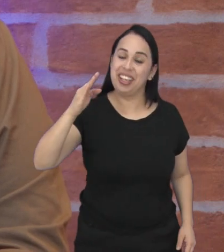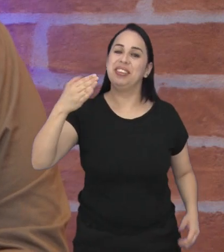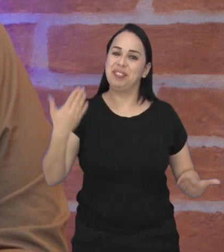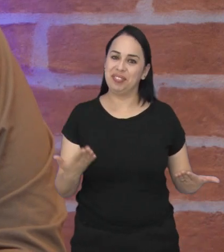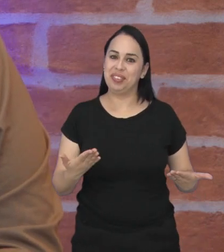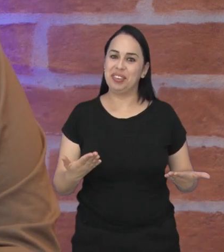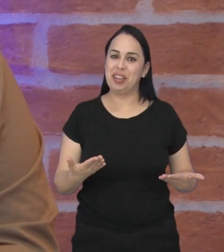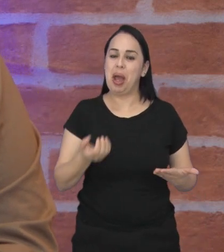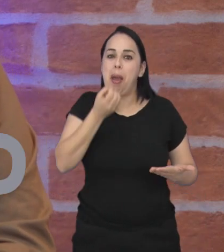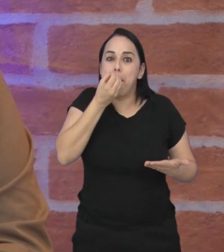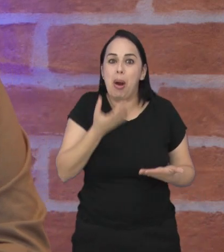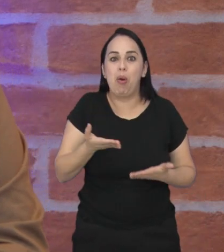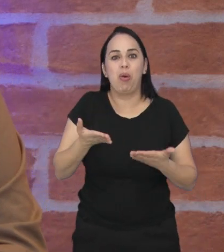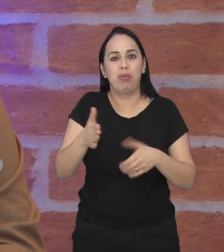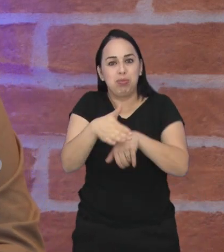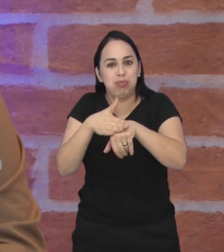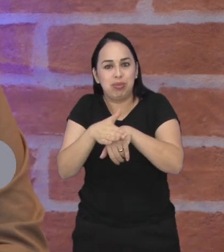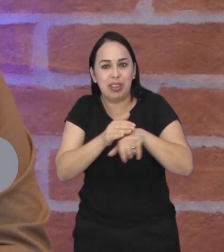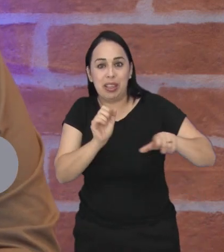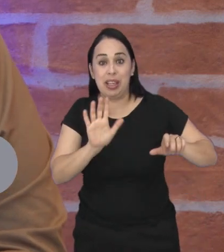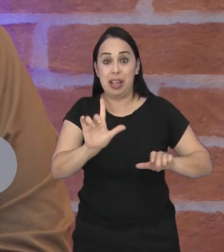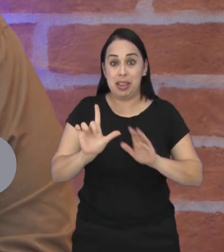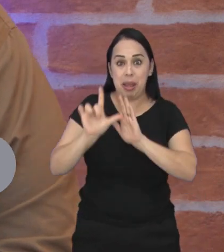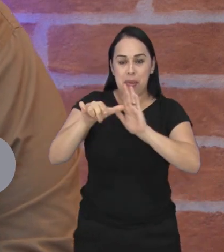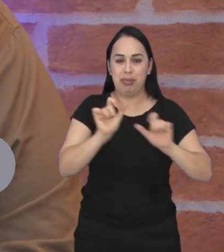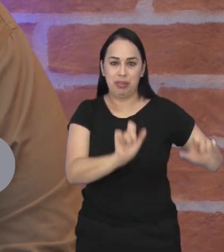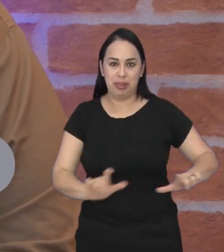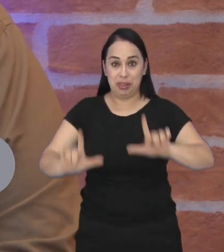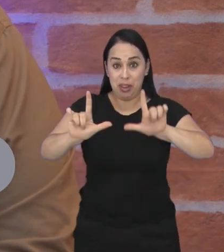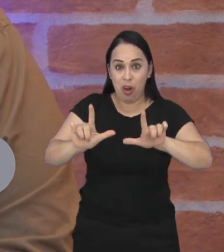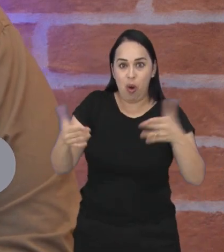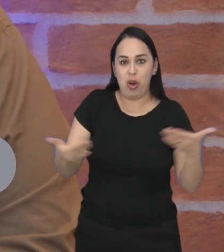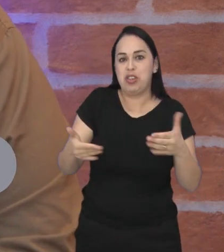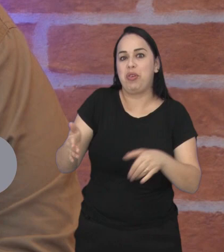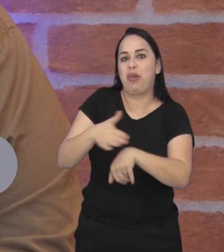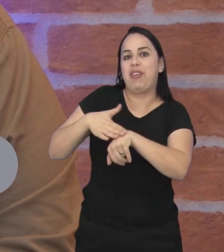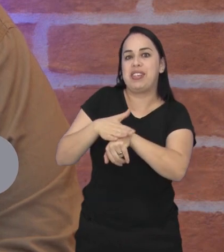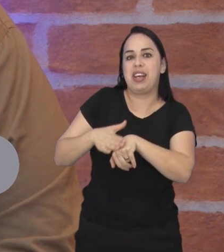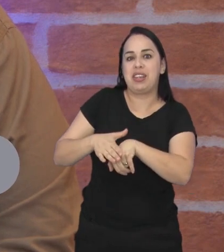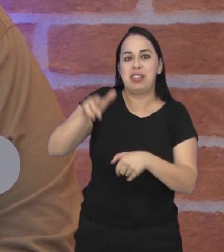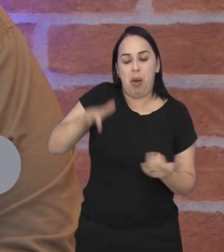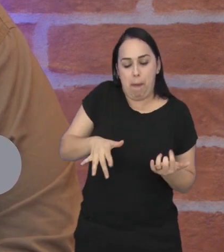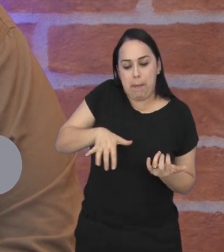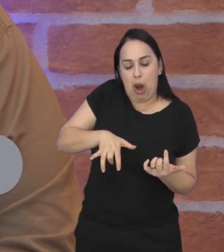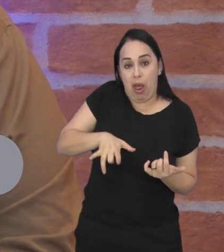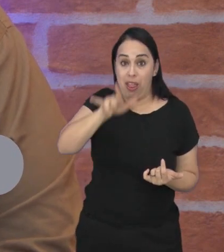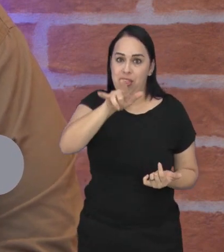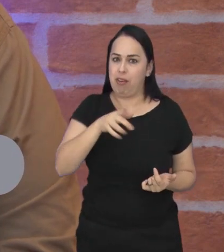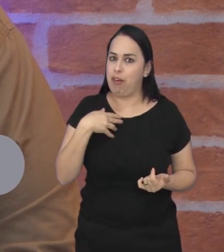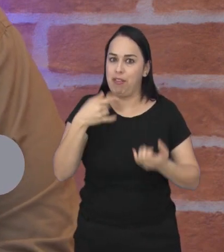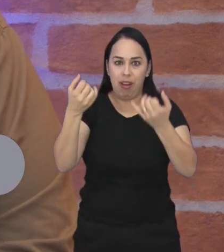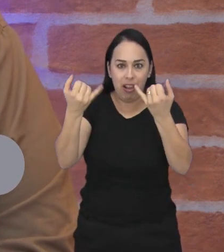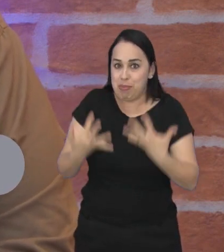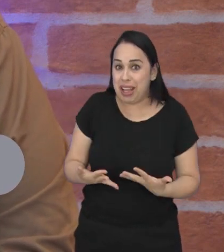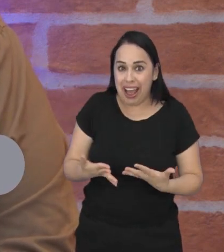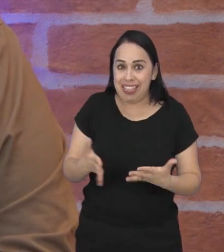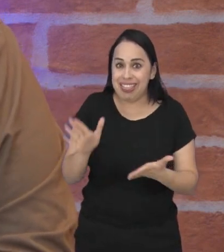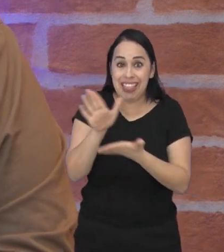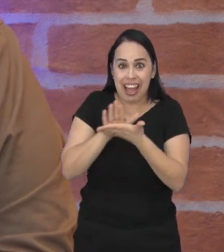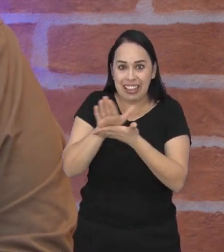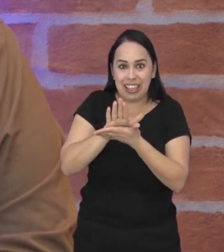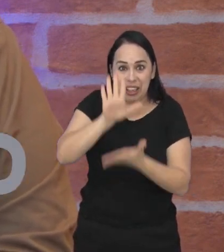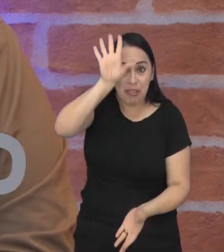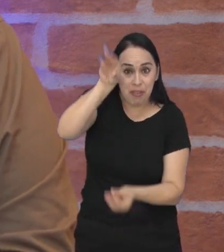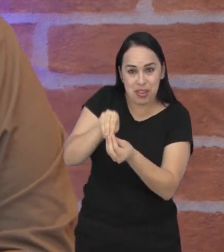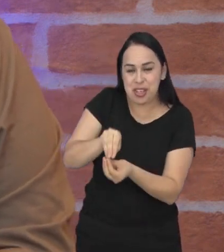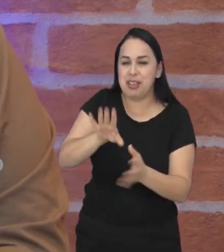Salve, salve, galera. Muito bom estar falando com você aqui, ó. Já entra no ar mais um Tá Ligado. E hoje eu vou conversar com um baixista, produtor musical, enfim. Não vou falar muita coisa, nem vou